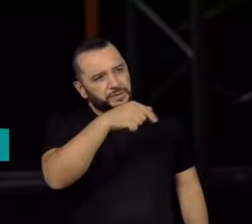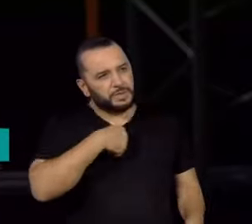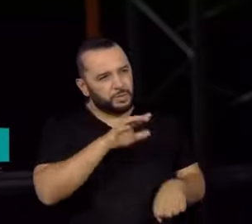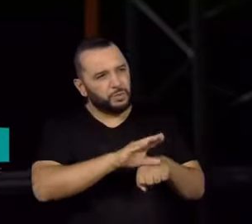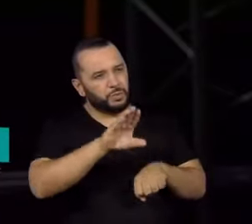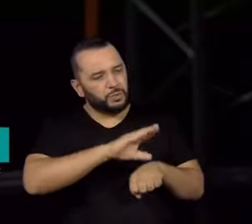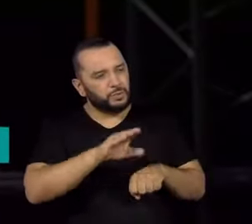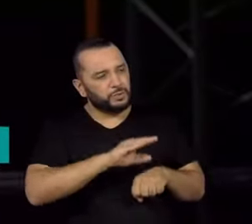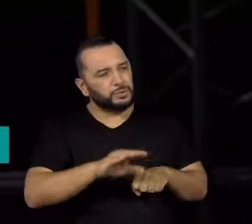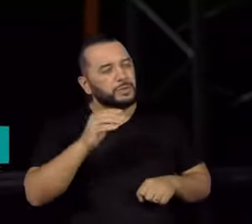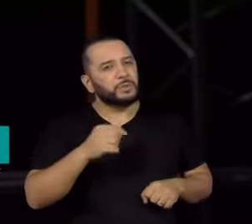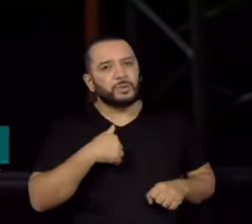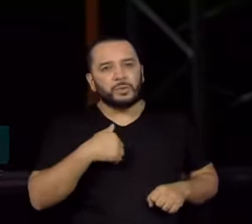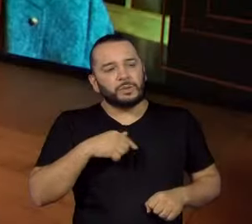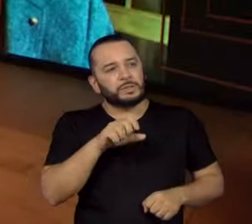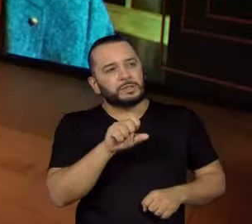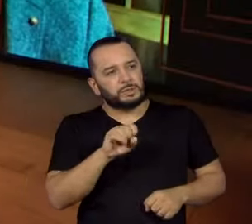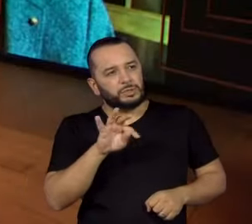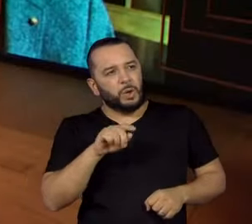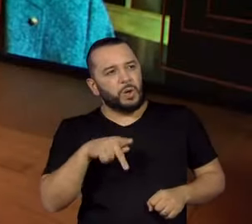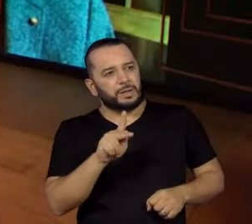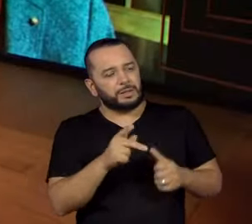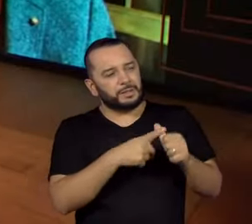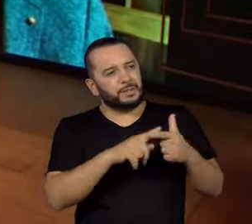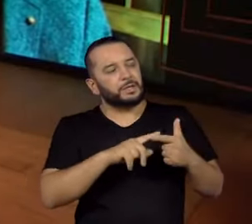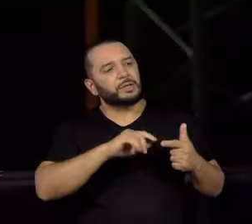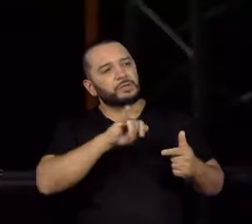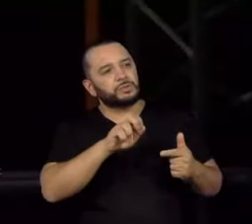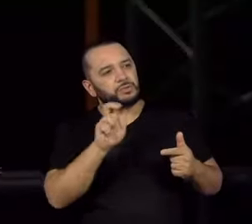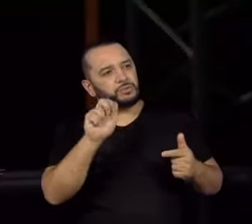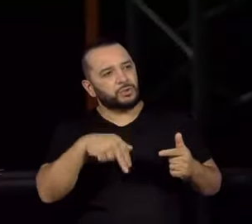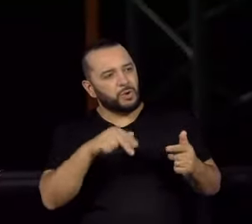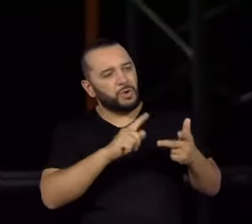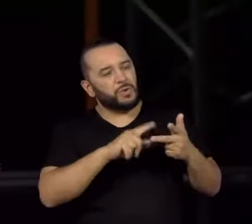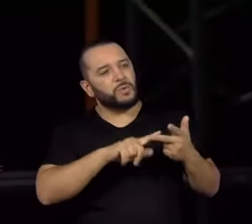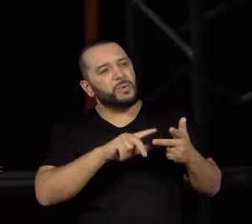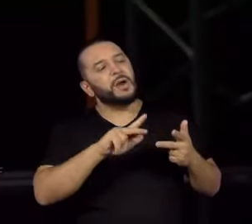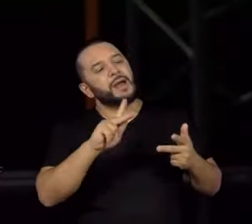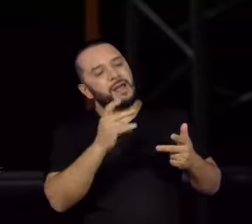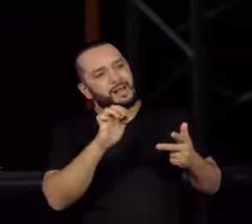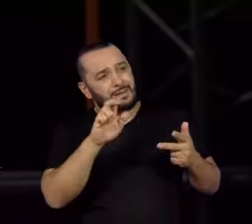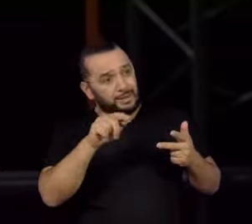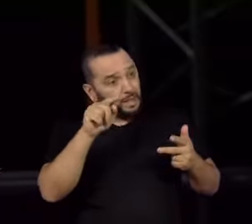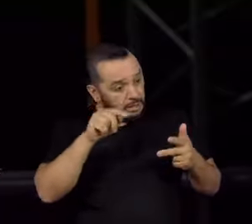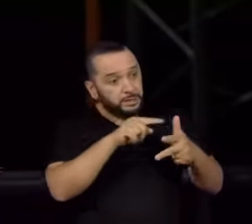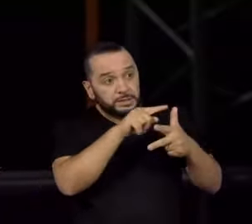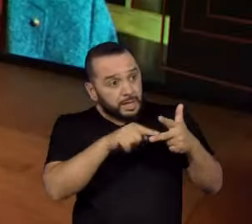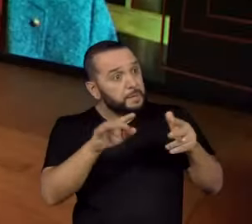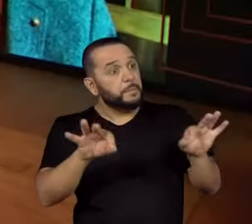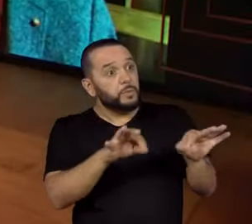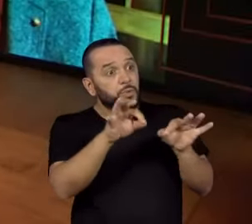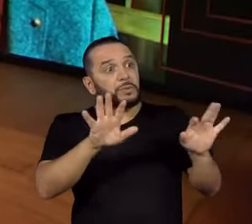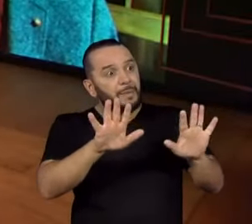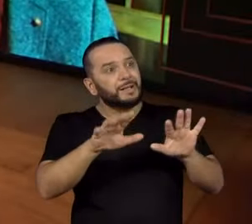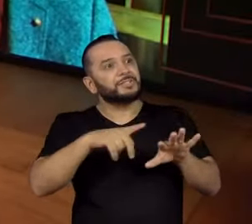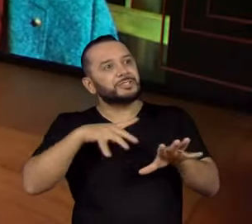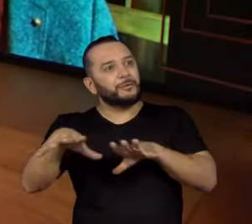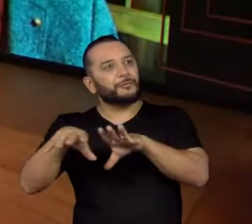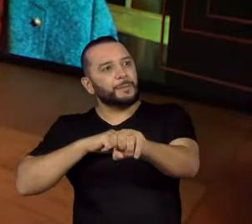com Stockhausen, John Barbirolli, Pierre Boulez, que, aliás, era formado em matemática. Feras aí da